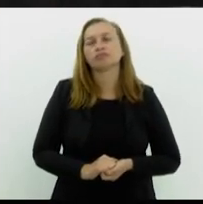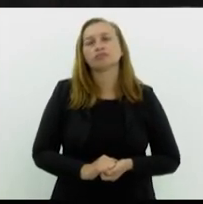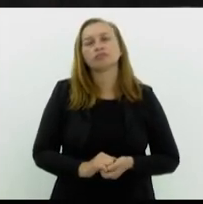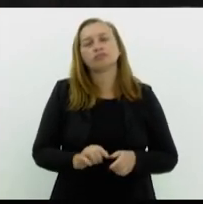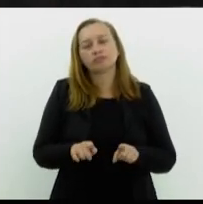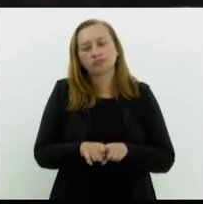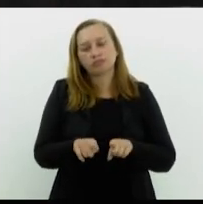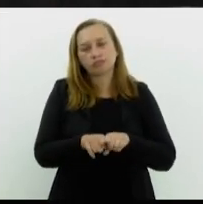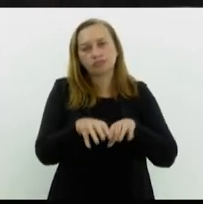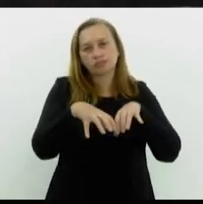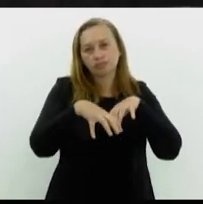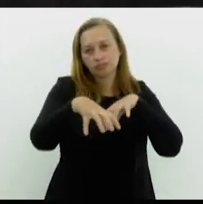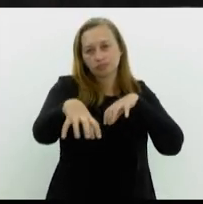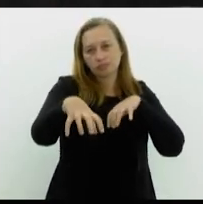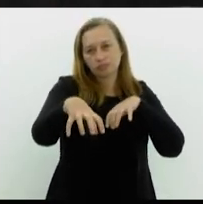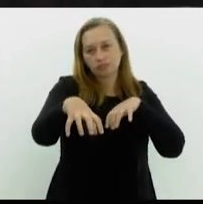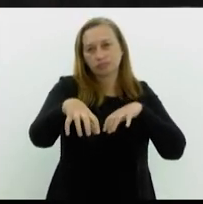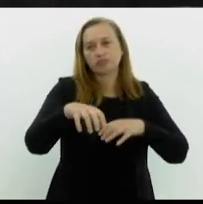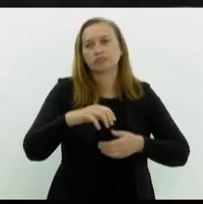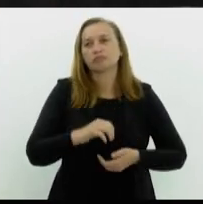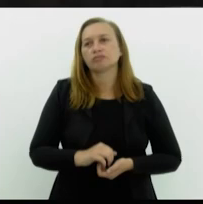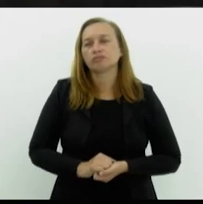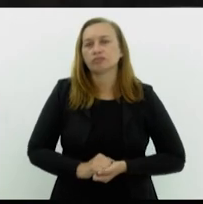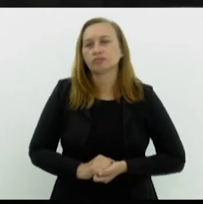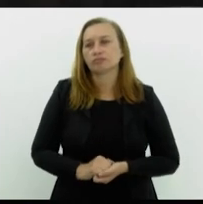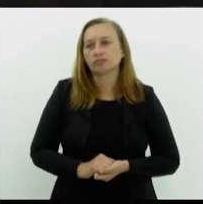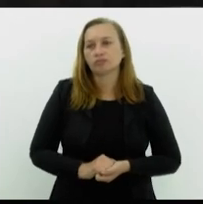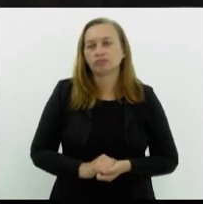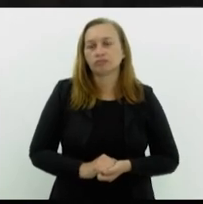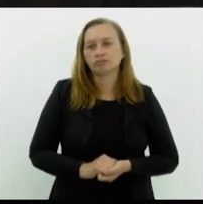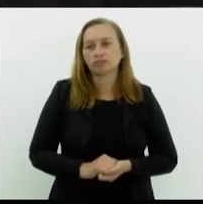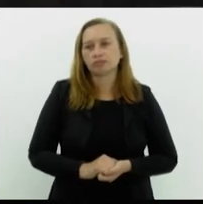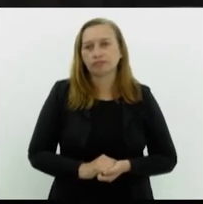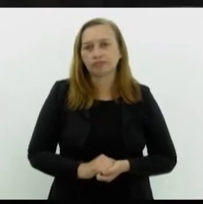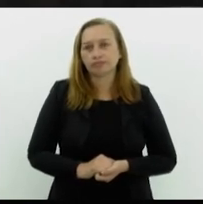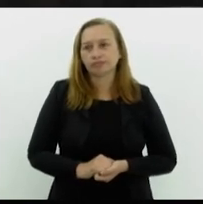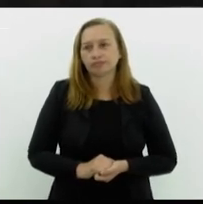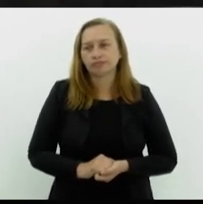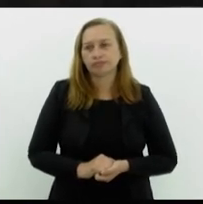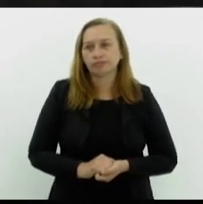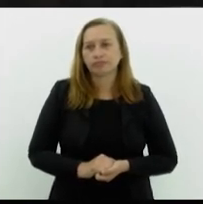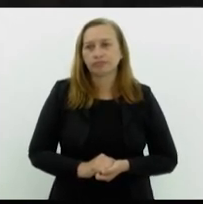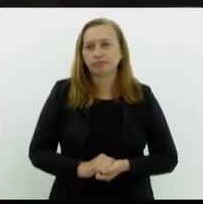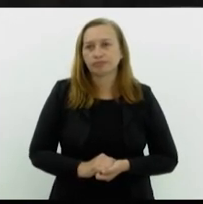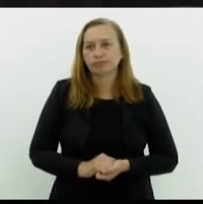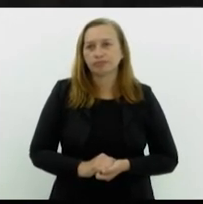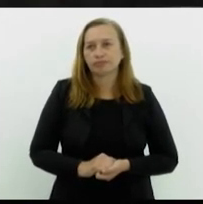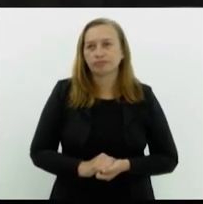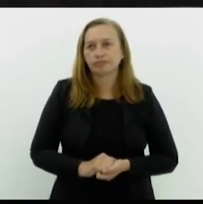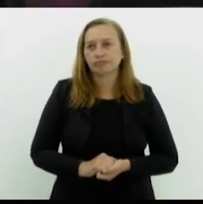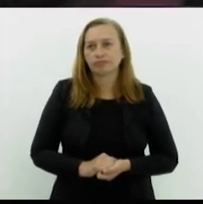e também os que nos acompanham de forma remota.